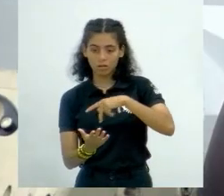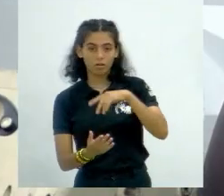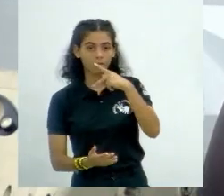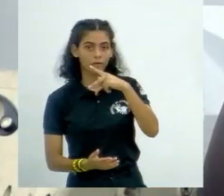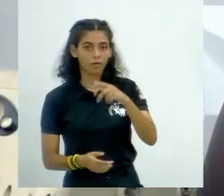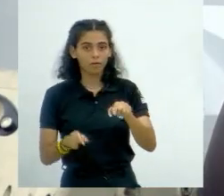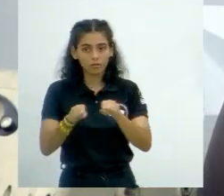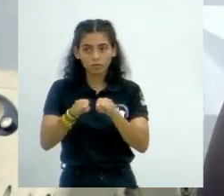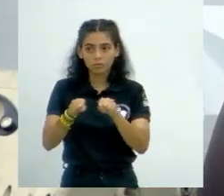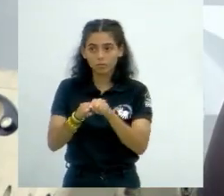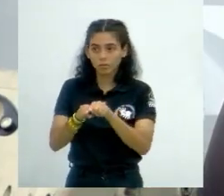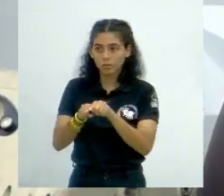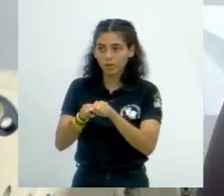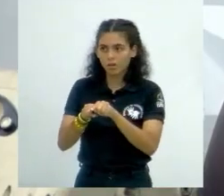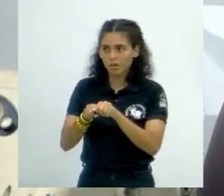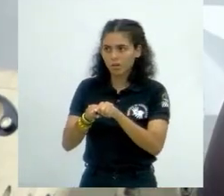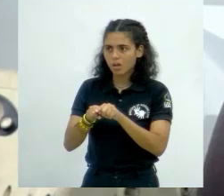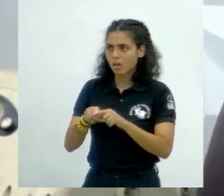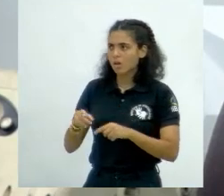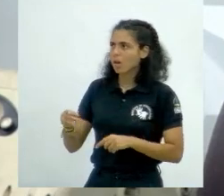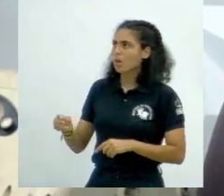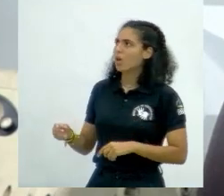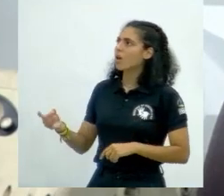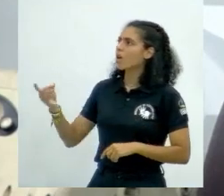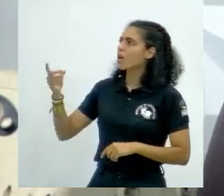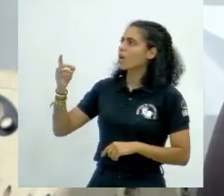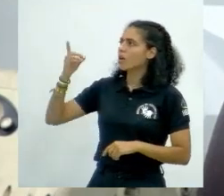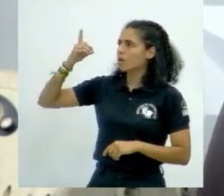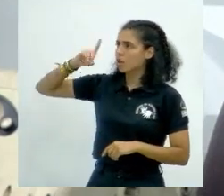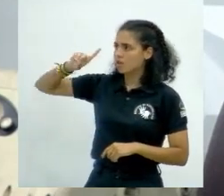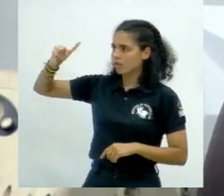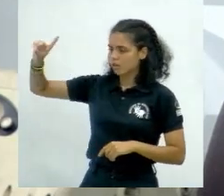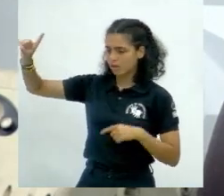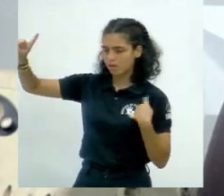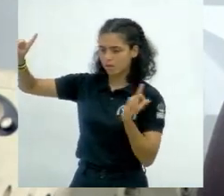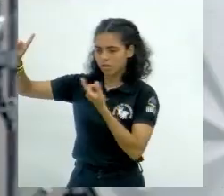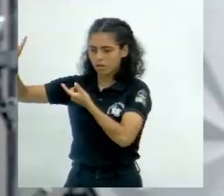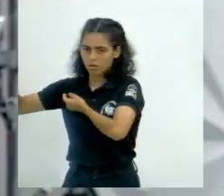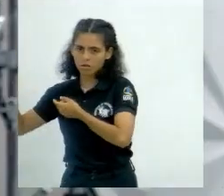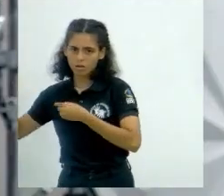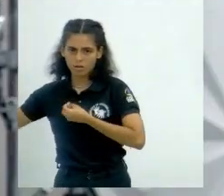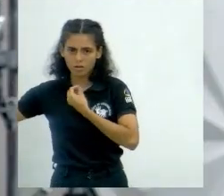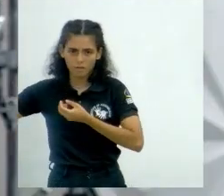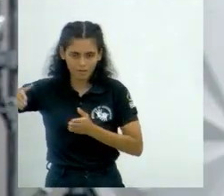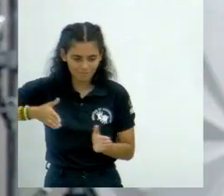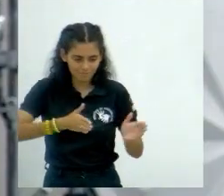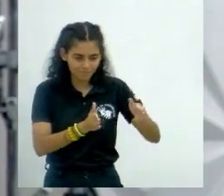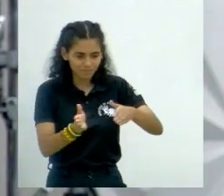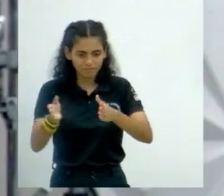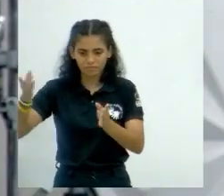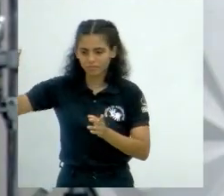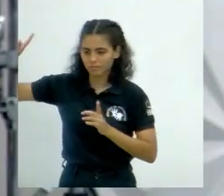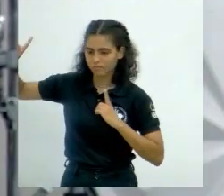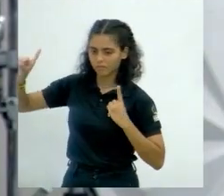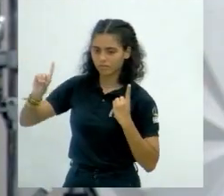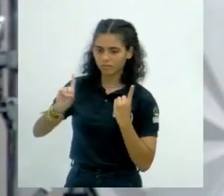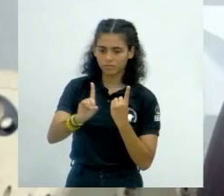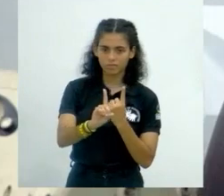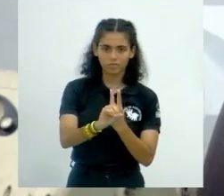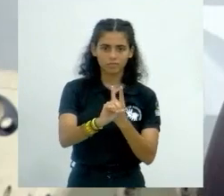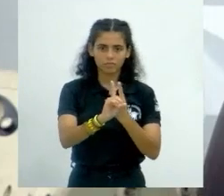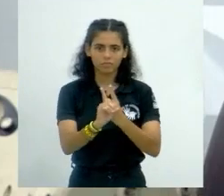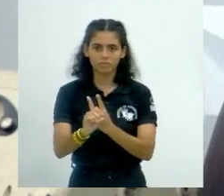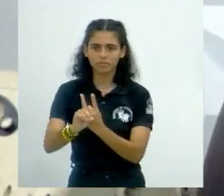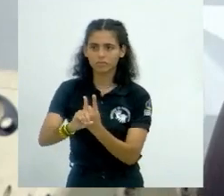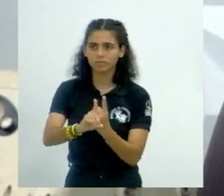um paralelo para evite o mal, se distancie do mal. Talvez se a gente traduzir aqui como se distanciar do mal, faça